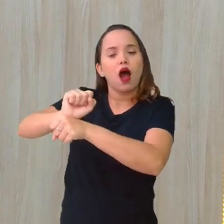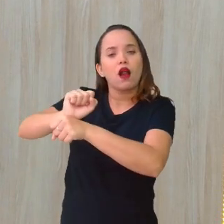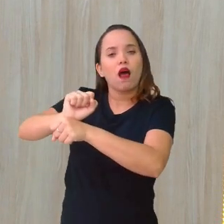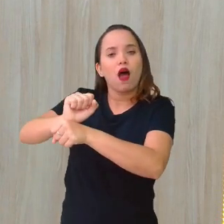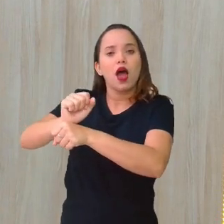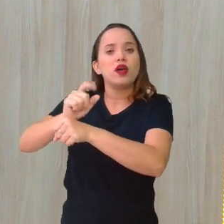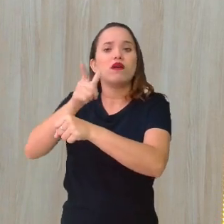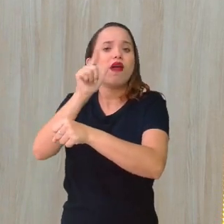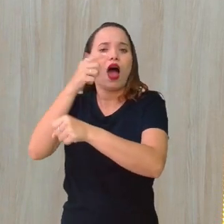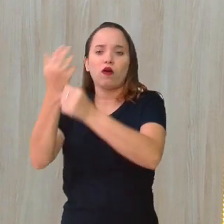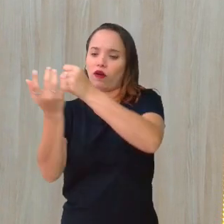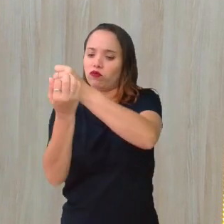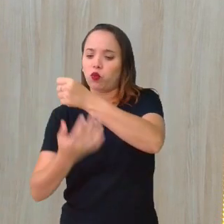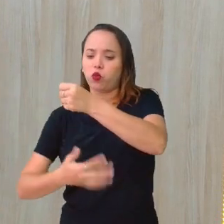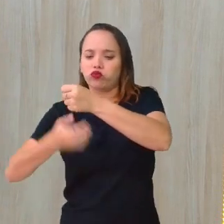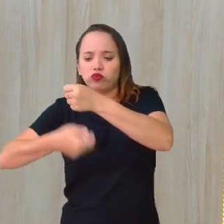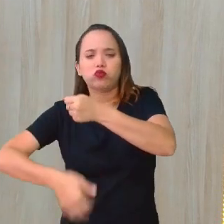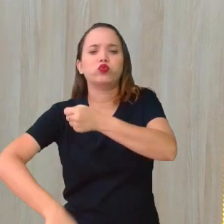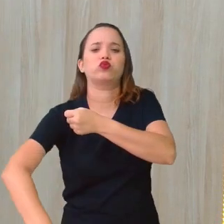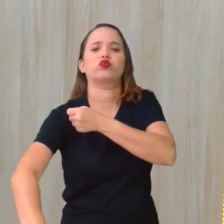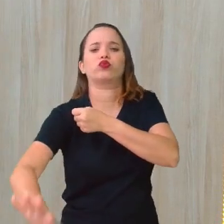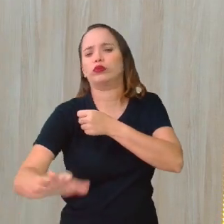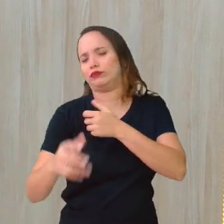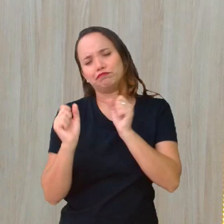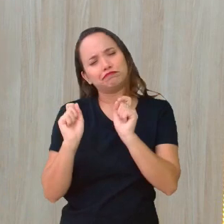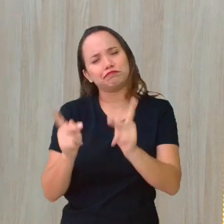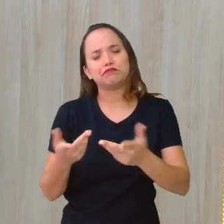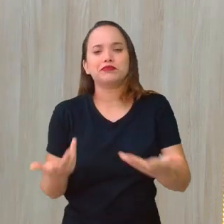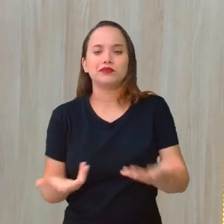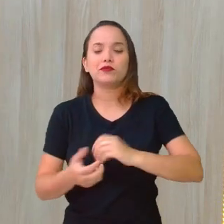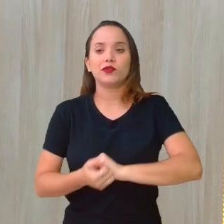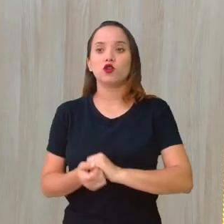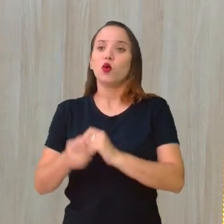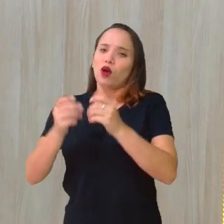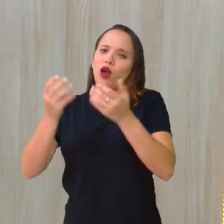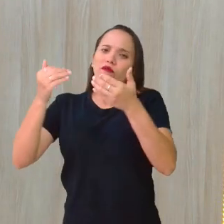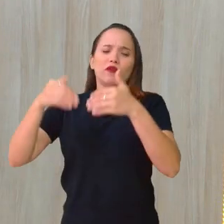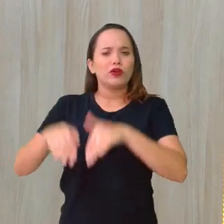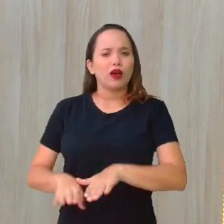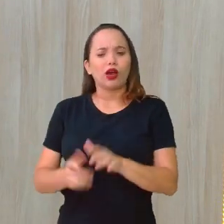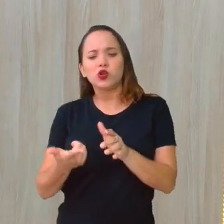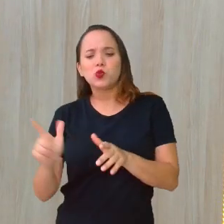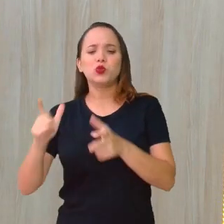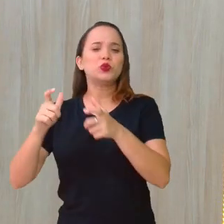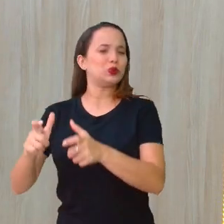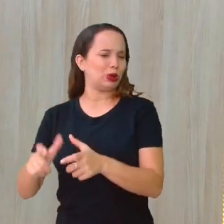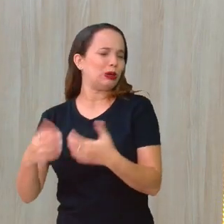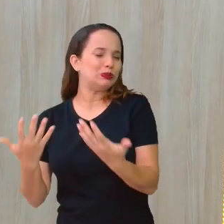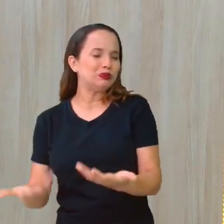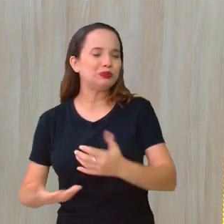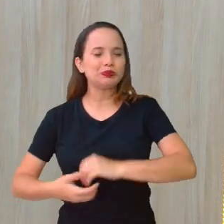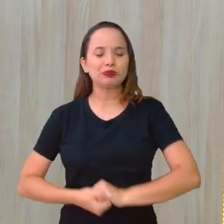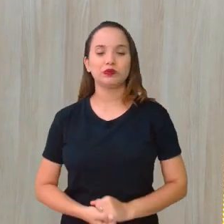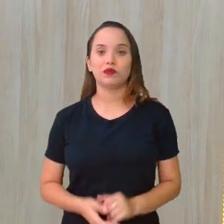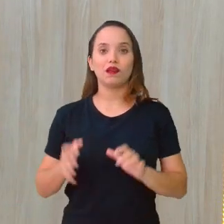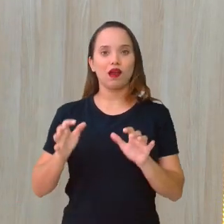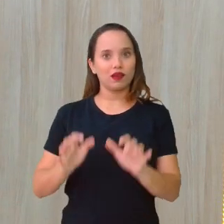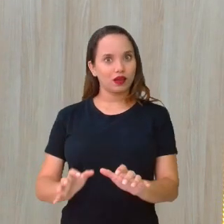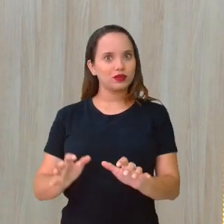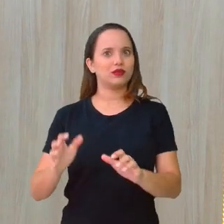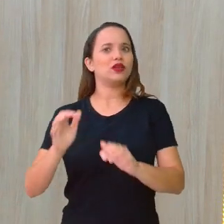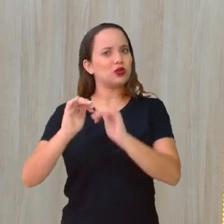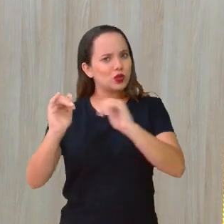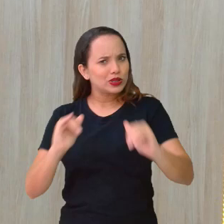da água vai para onde? Vai embora, né? Vai passar aqui, ó, pro nosso potinho, né? Então, assim a gente consegue